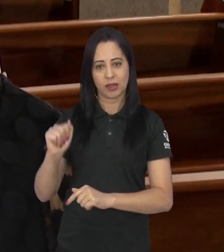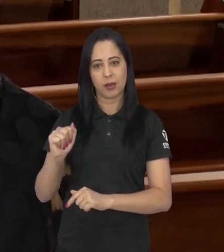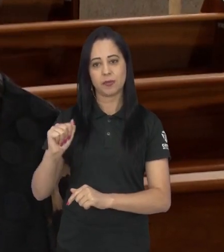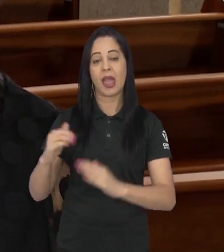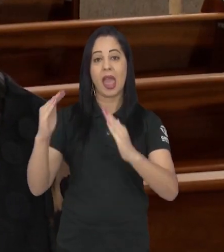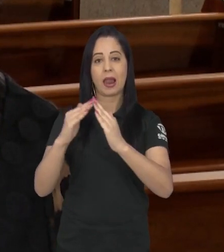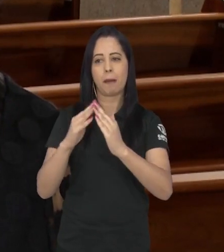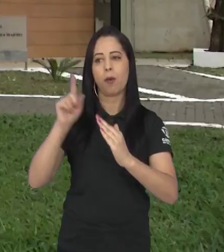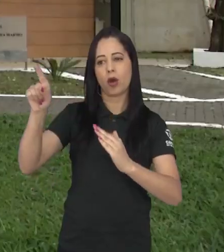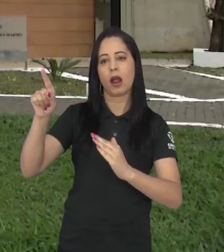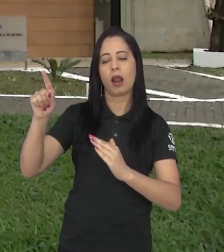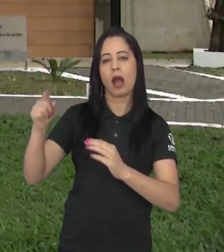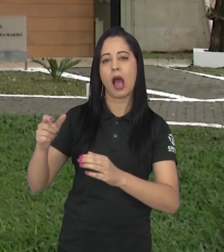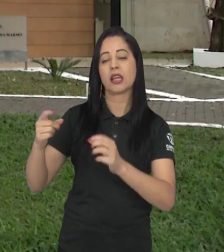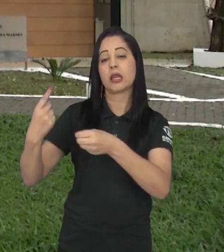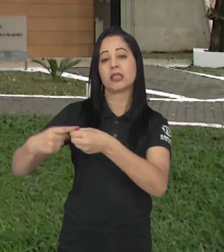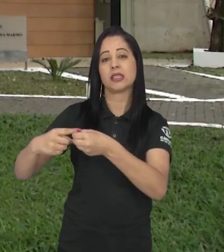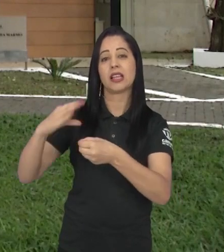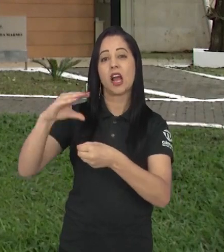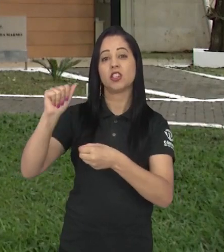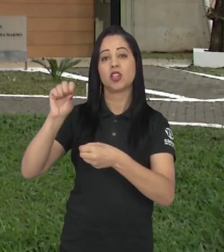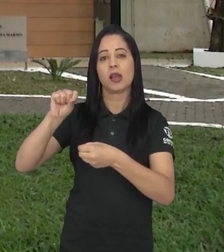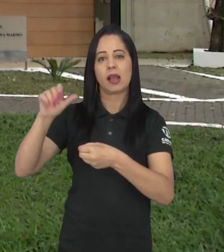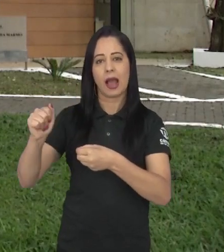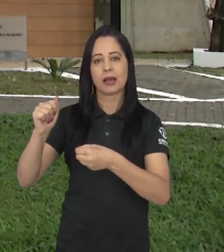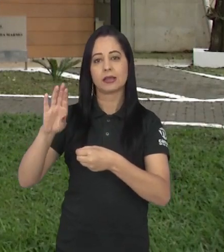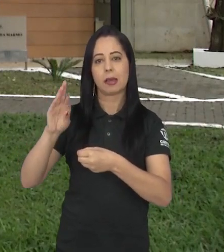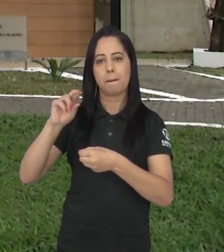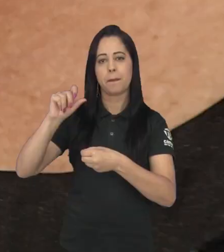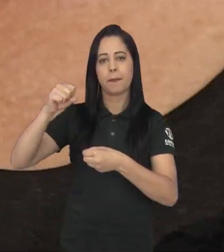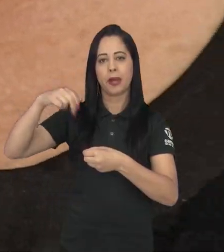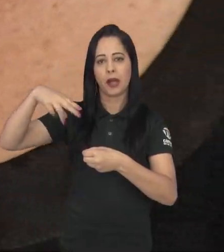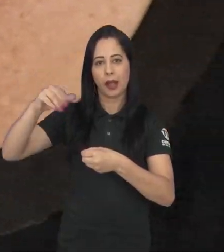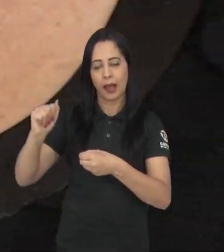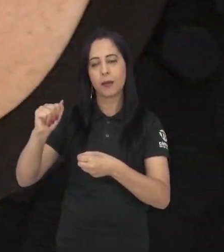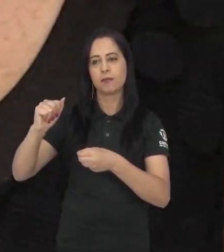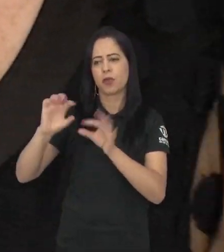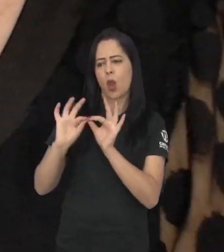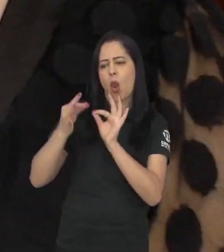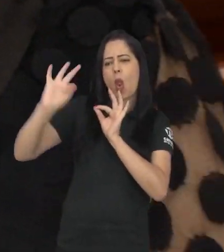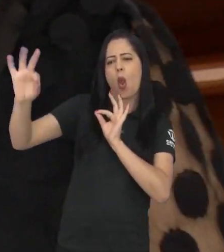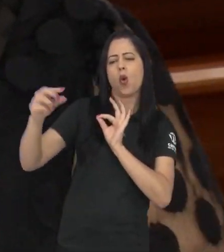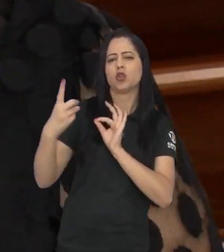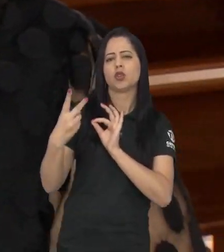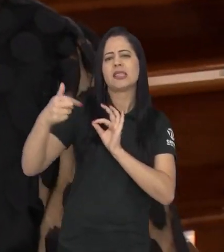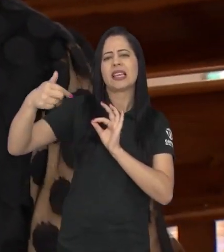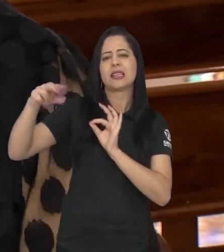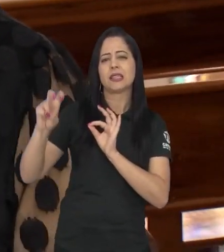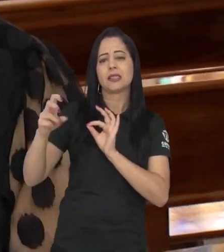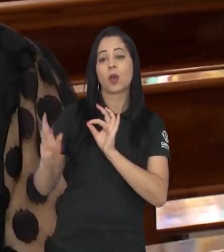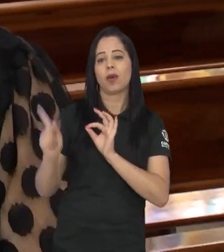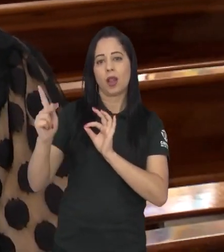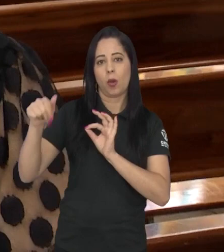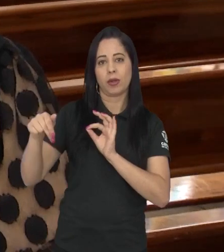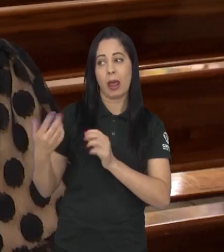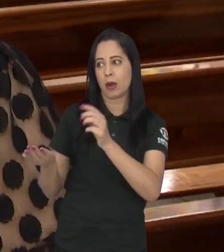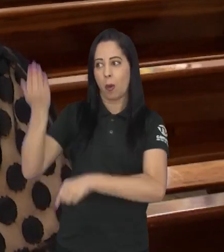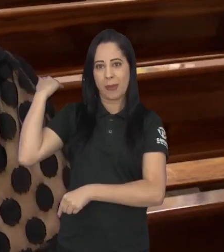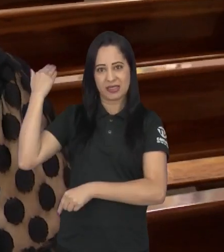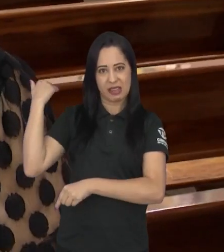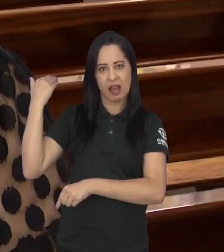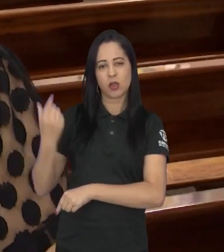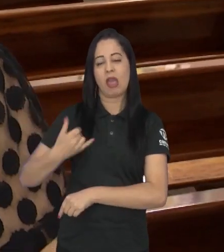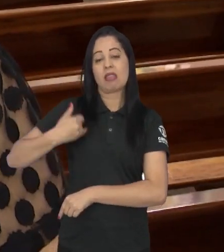em Casa Branca, a 275 quilômetros de São José, a professora tinha 8 anos de idade quando passou